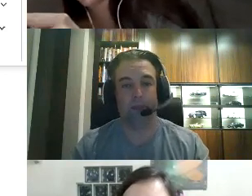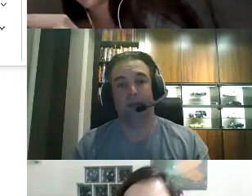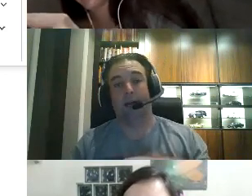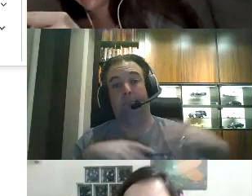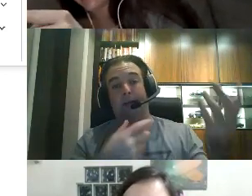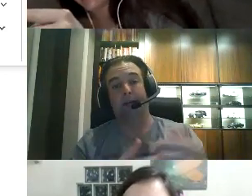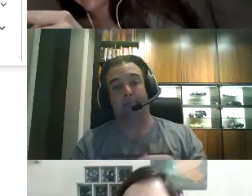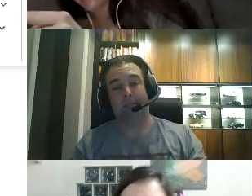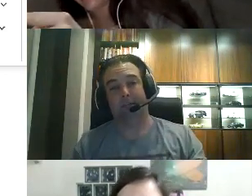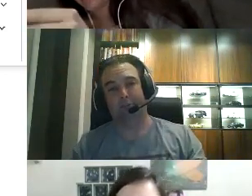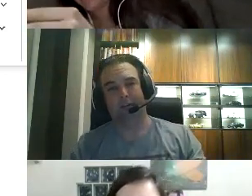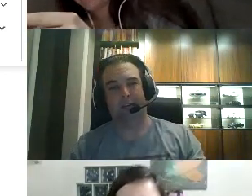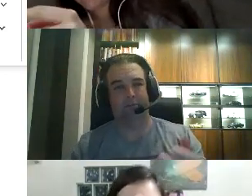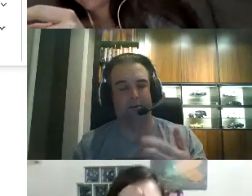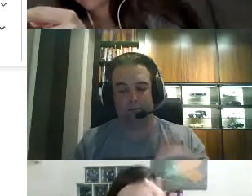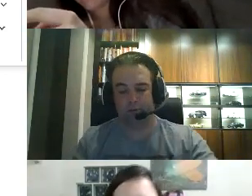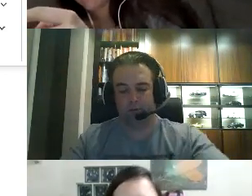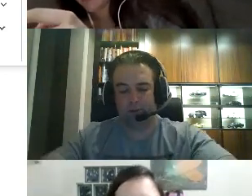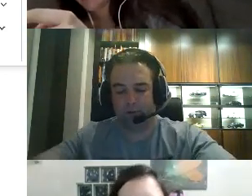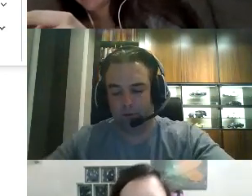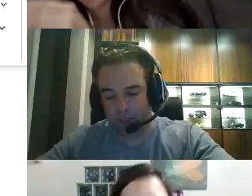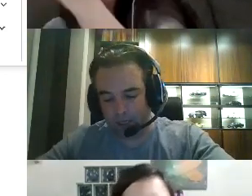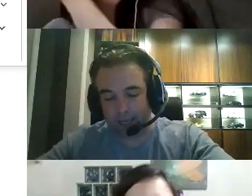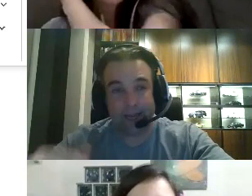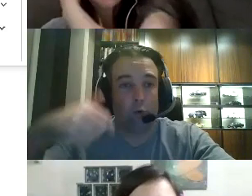Tá? Amanhã, bacia hidrográfica e noções de